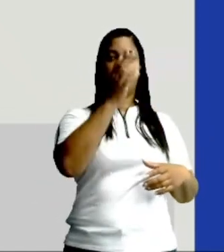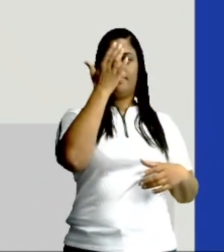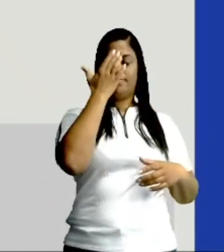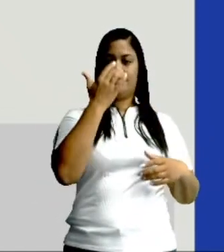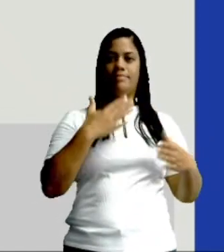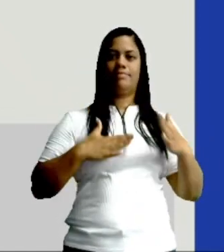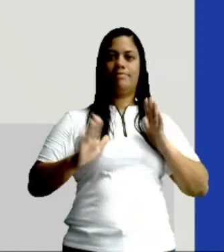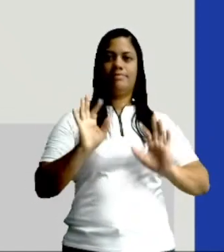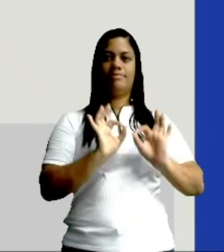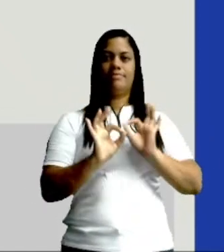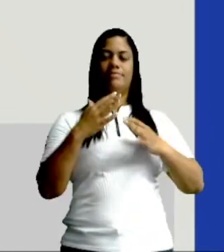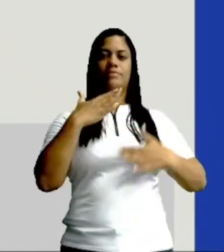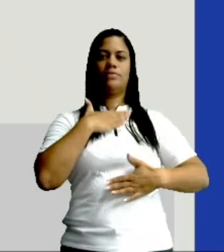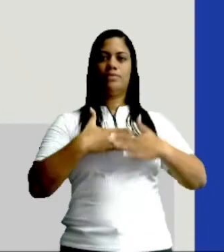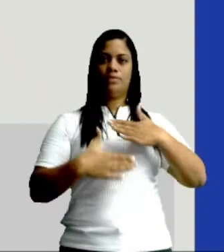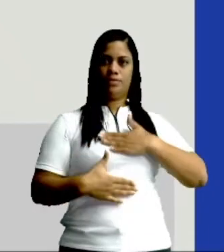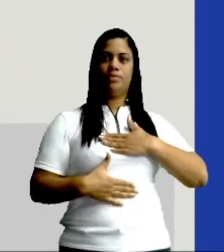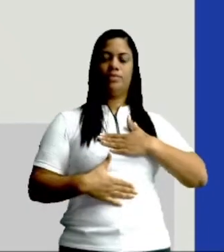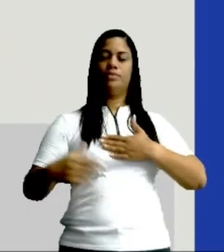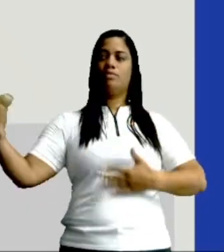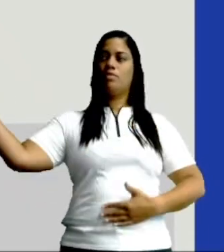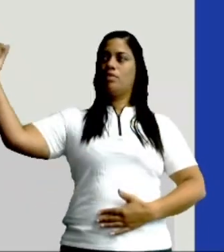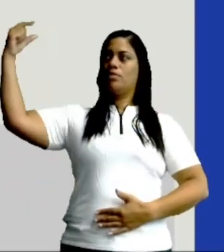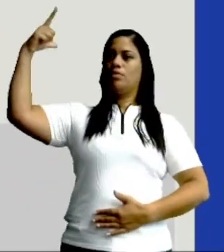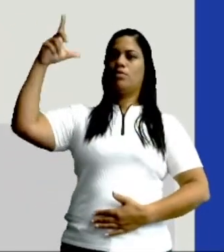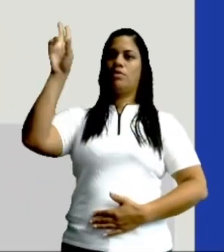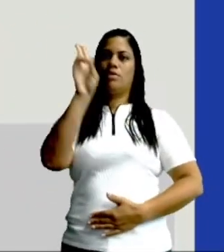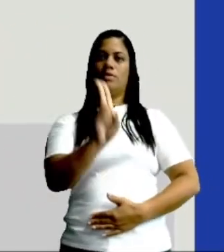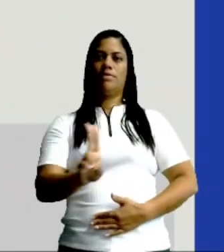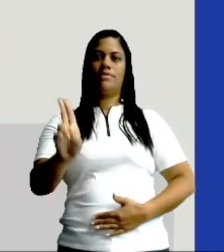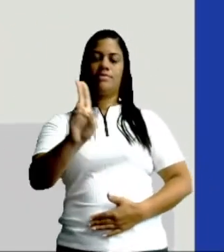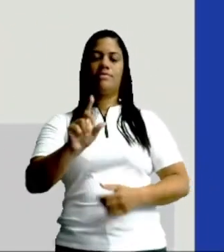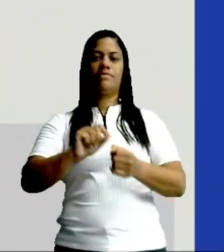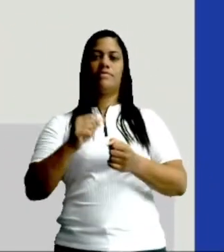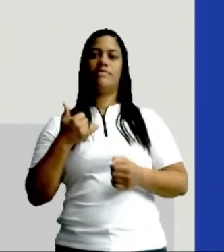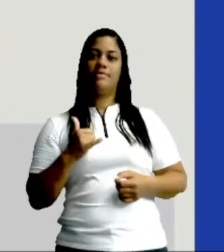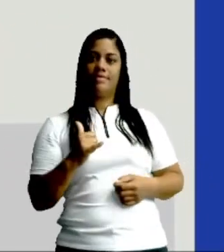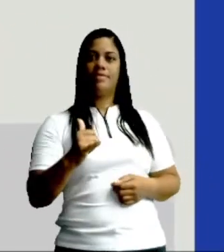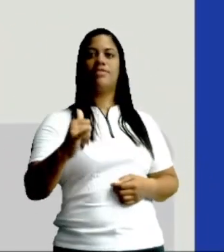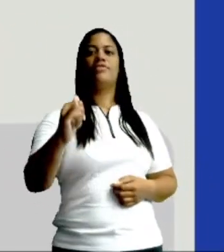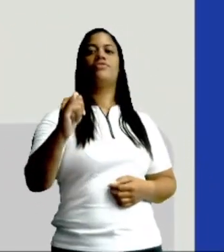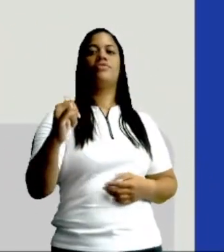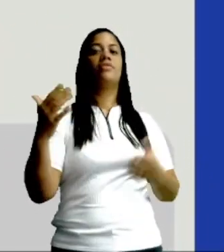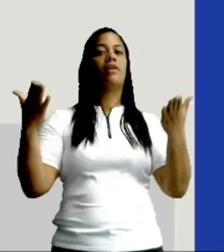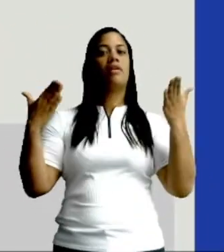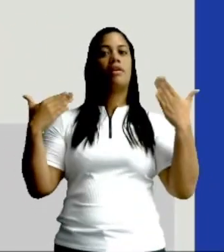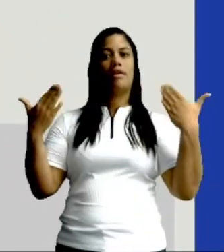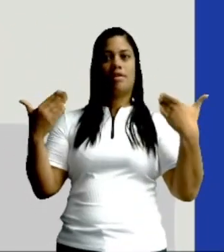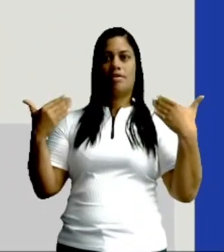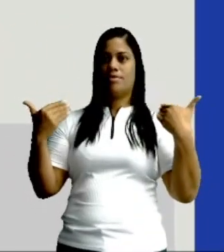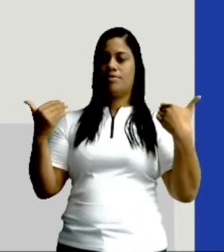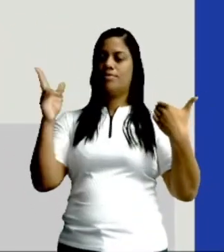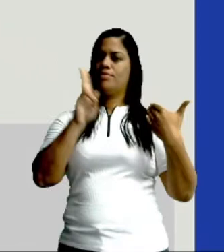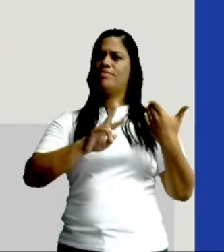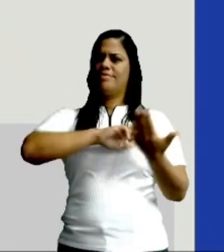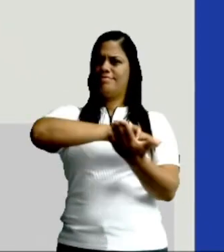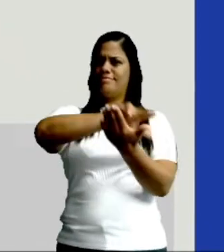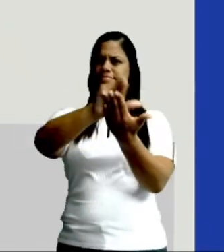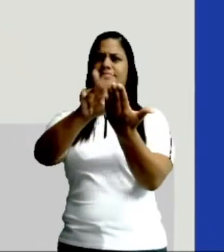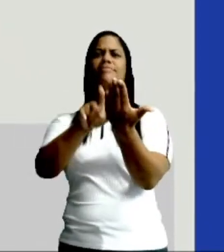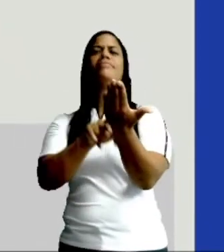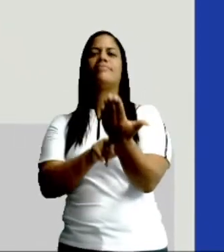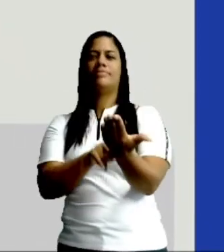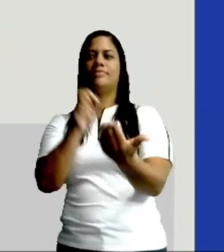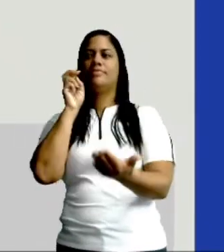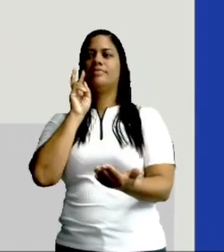refrescar. O calor do sol também é utilizado para gerar energia e calor, sendo utilizado de várias formas.